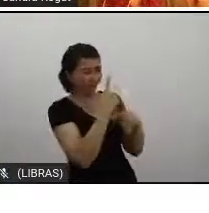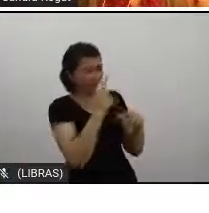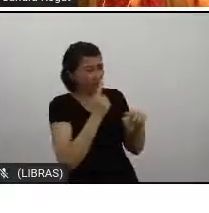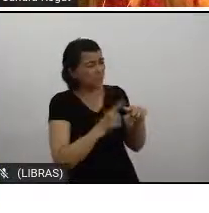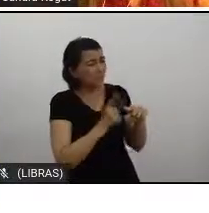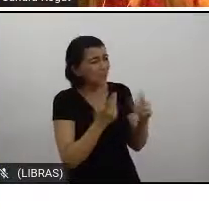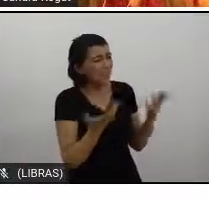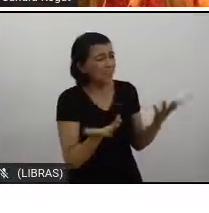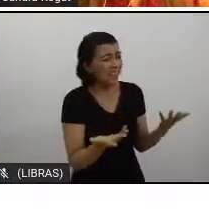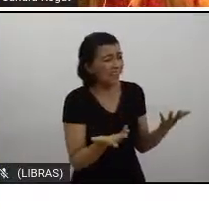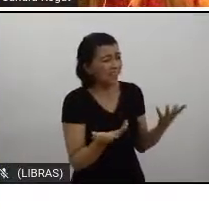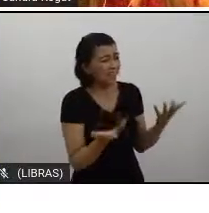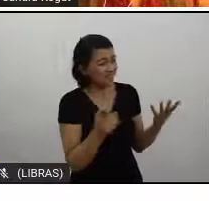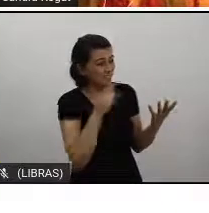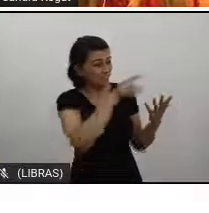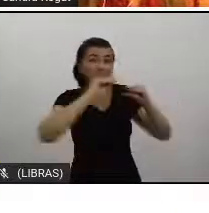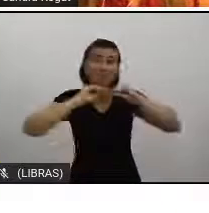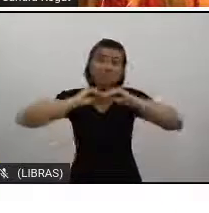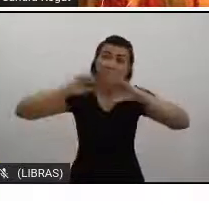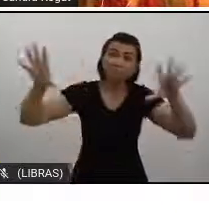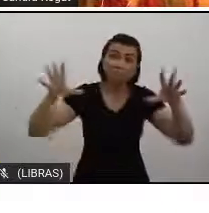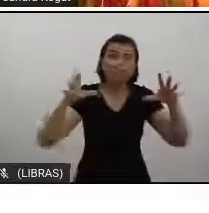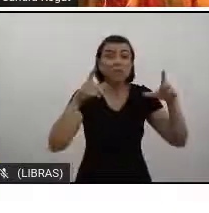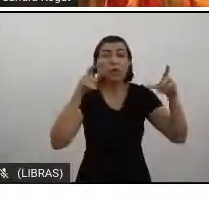Essa entrevista é para onde?